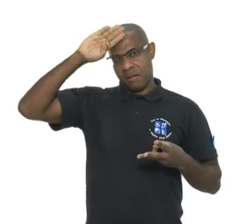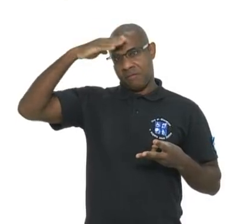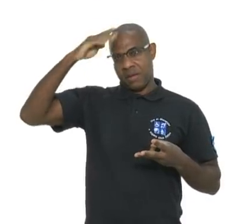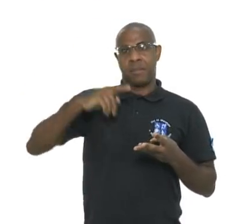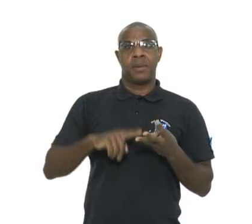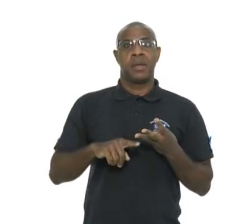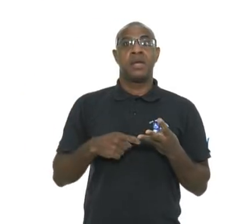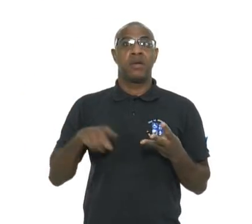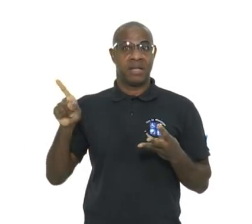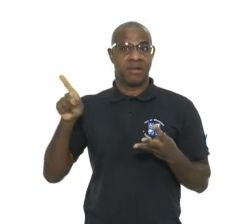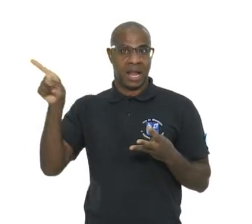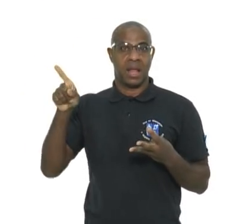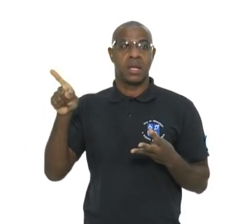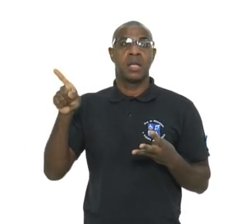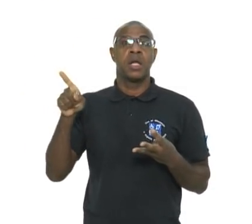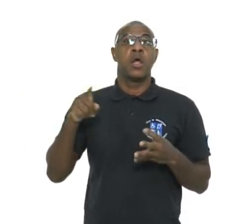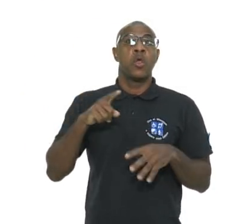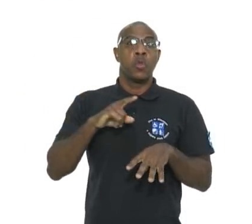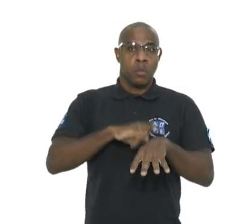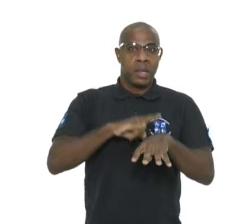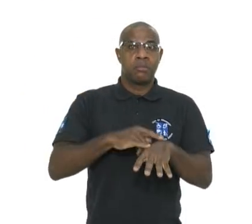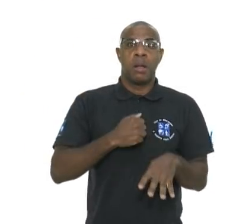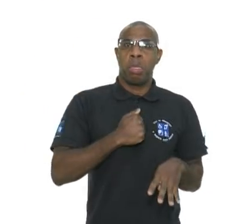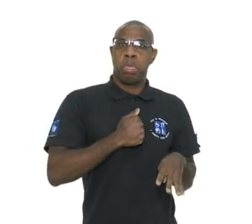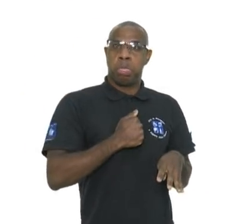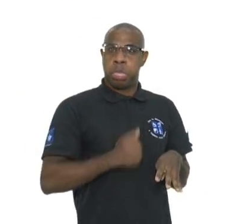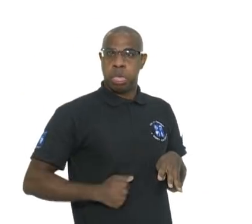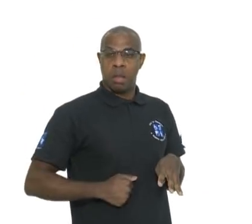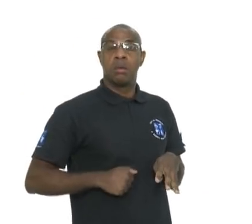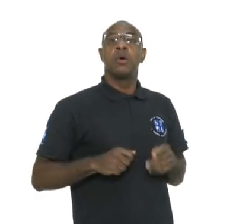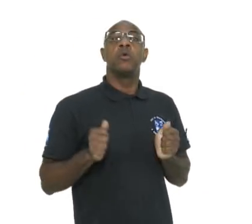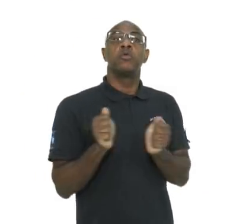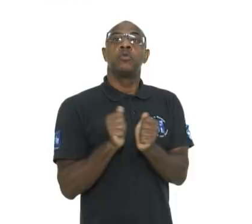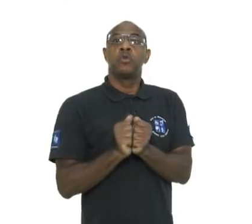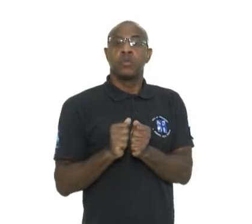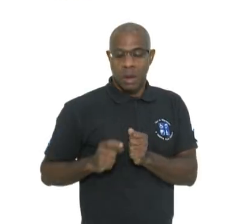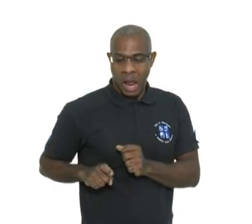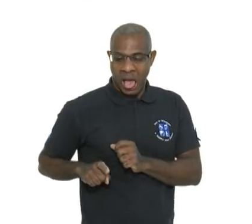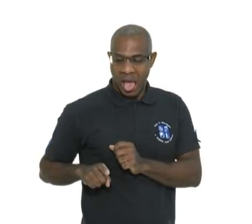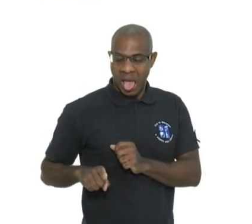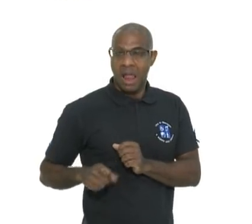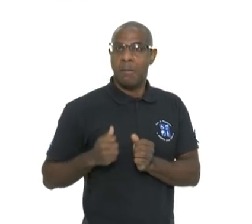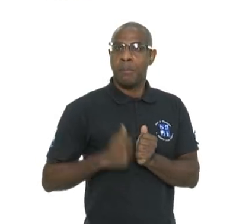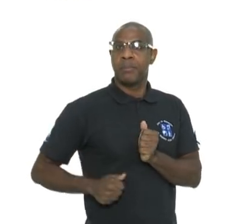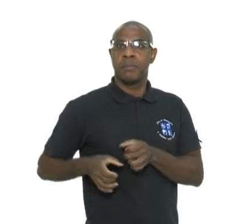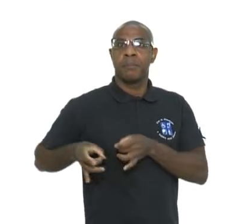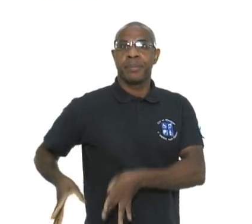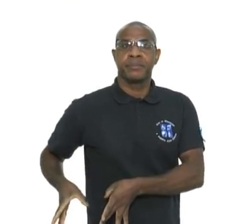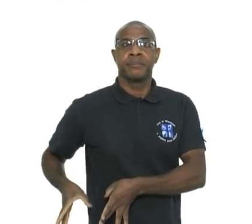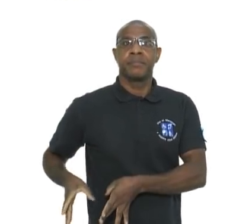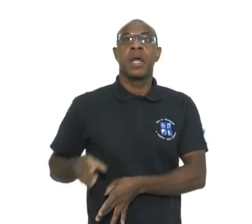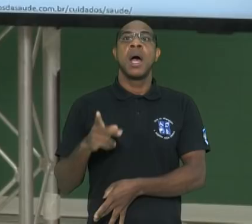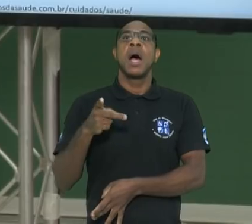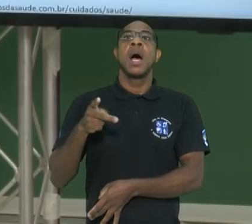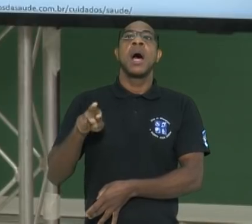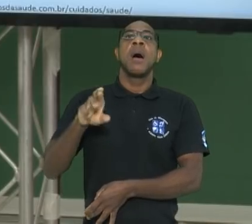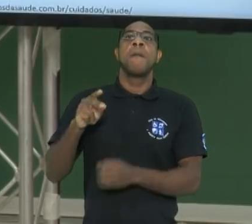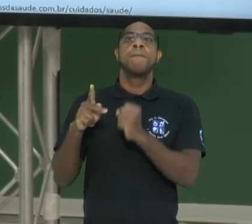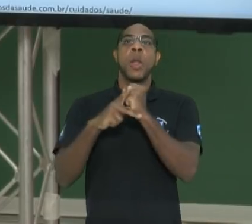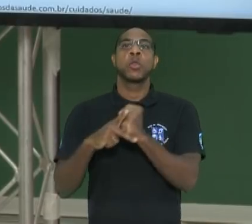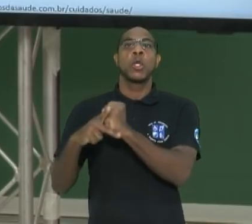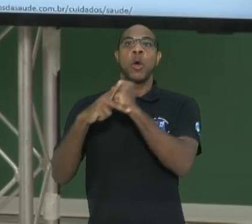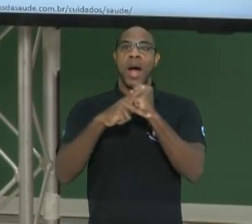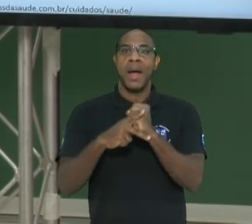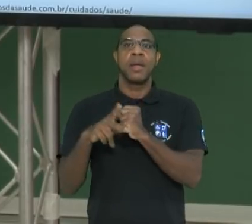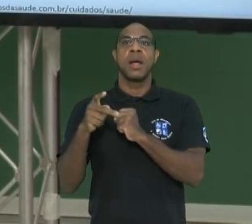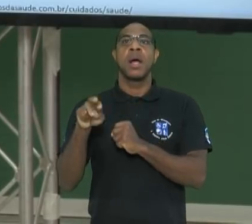cocôzinho. Quando você faz isso, junto com as fezes, sai o protozoário e esse protozoário vai para